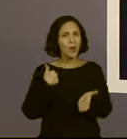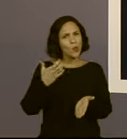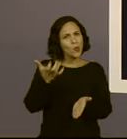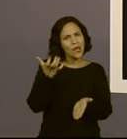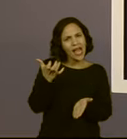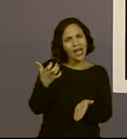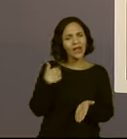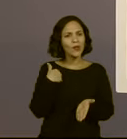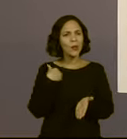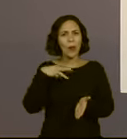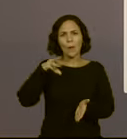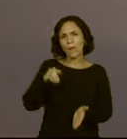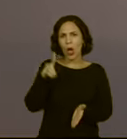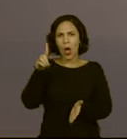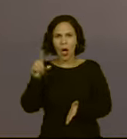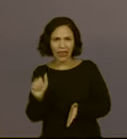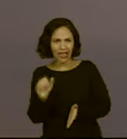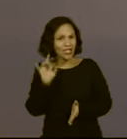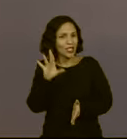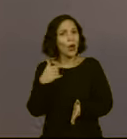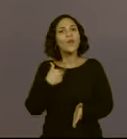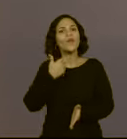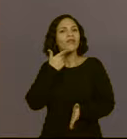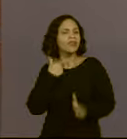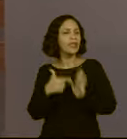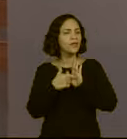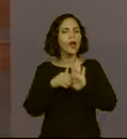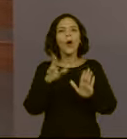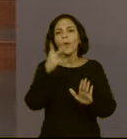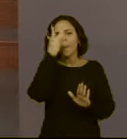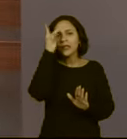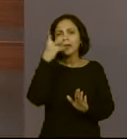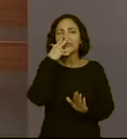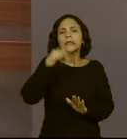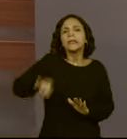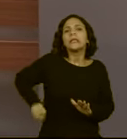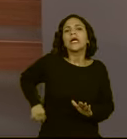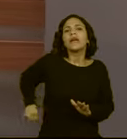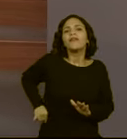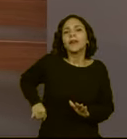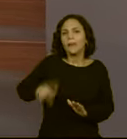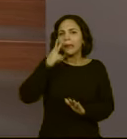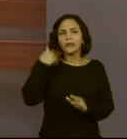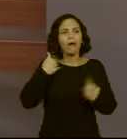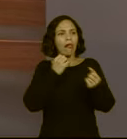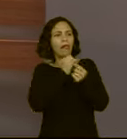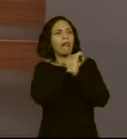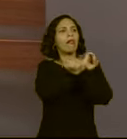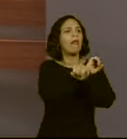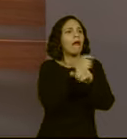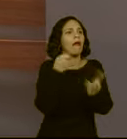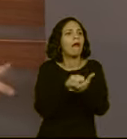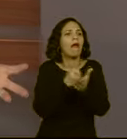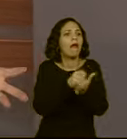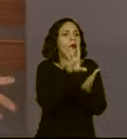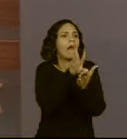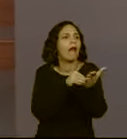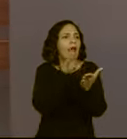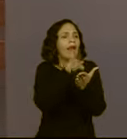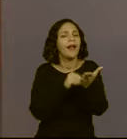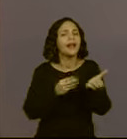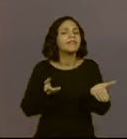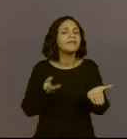na moda ou tem pessoas que acabam sendo escravos o vítimas da moda que que você acha Professor você já